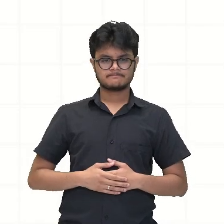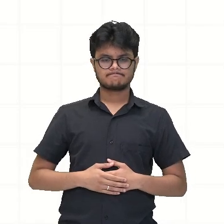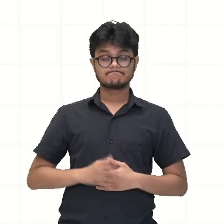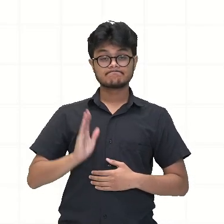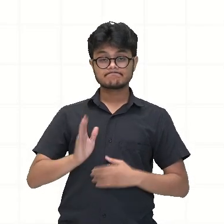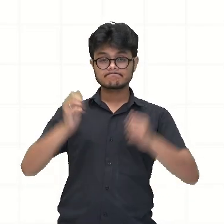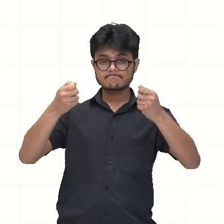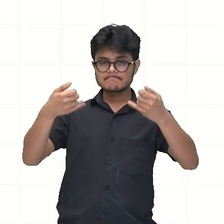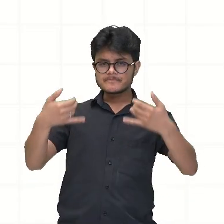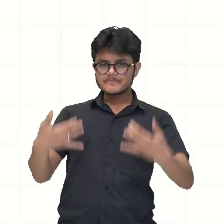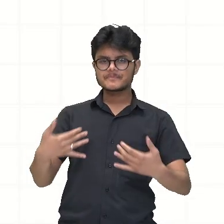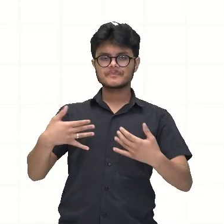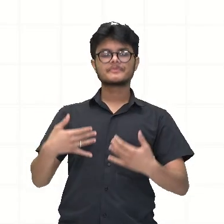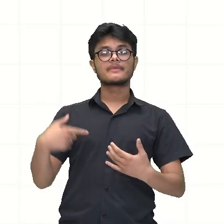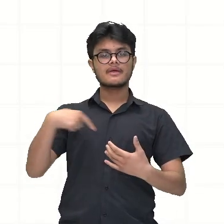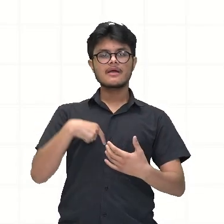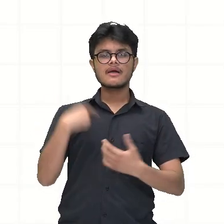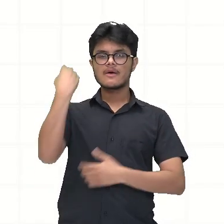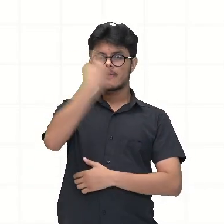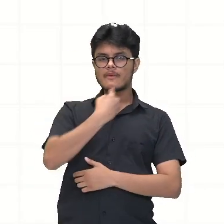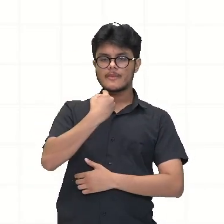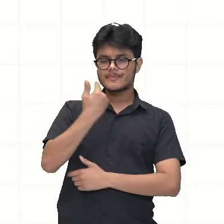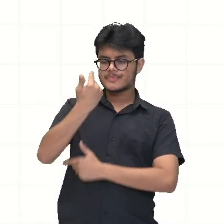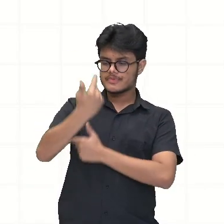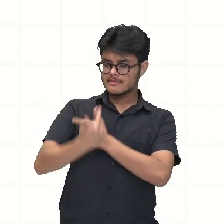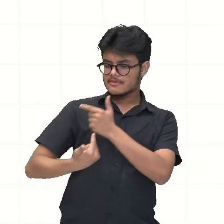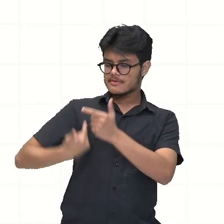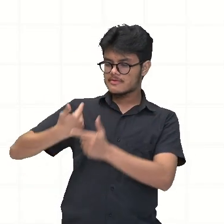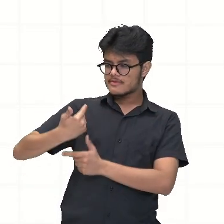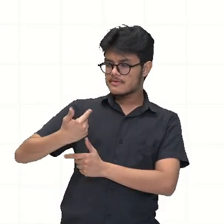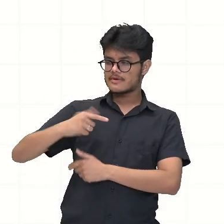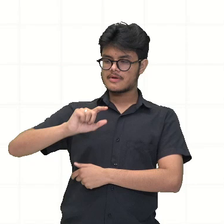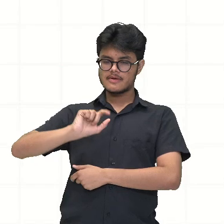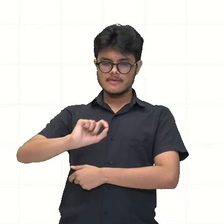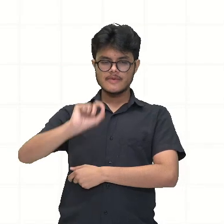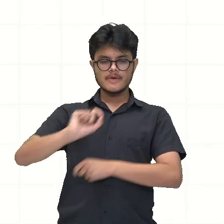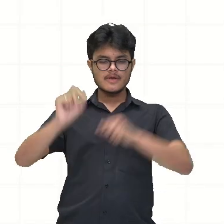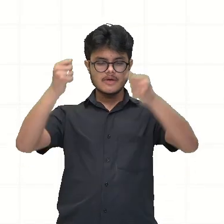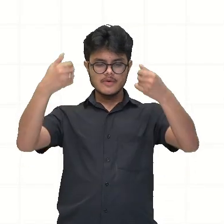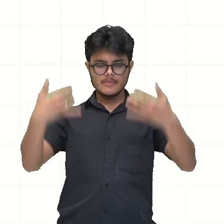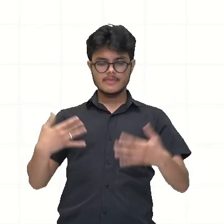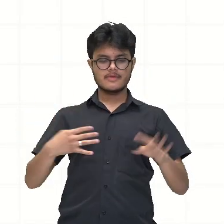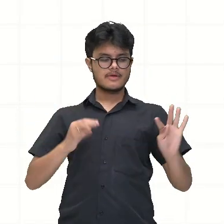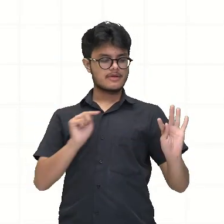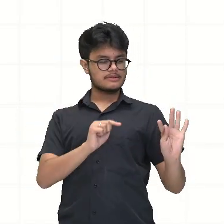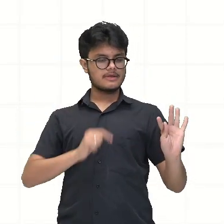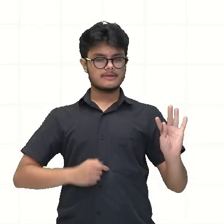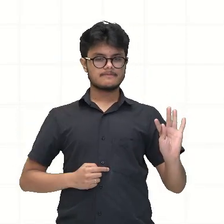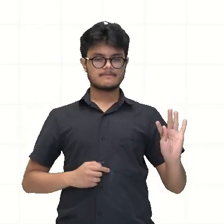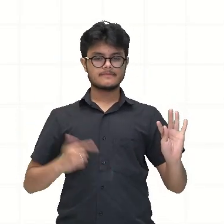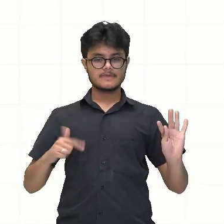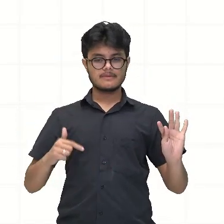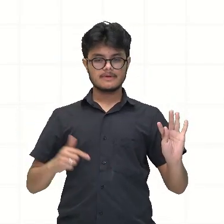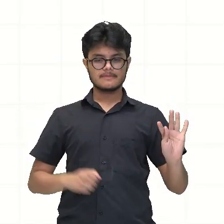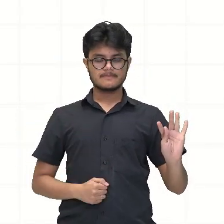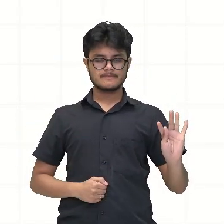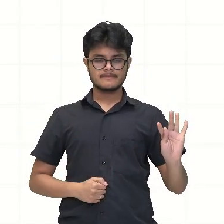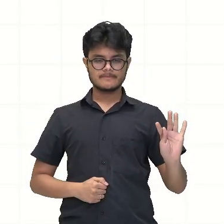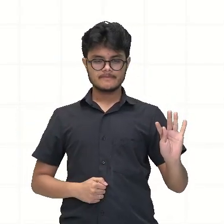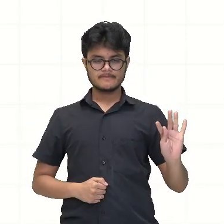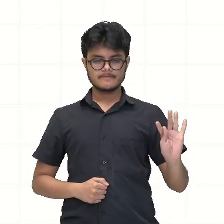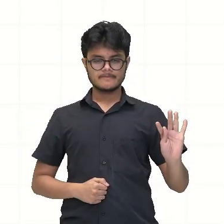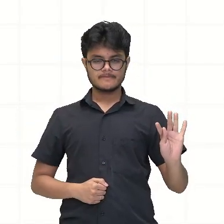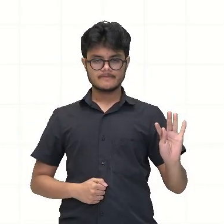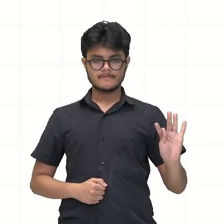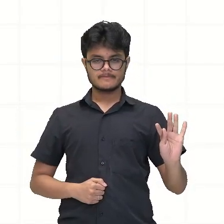dinheiro, por cada hora trabalhada. Essa hora trabalhada a gente está chamando de T, minúsculo. Mas a gente poderia colocar